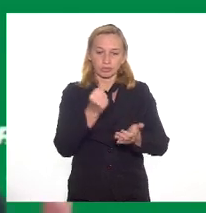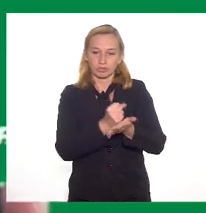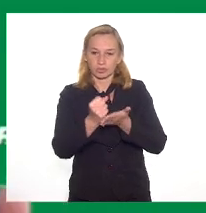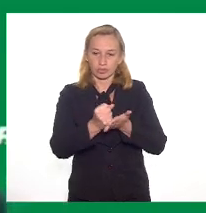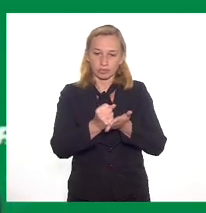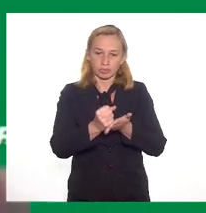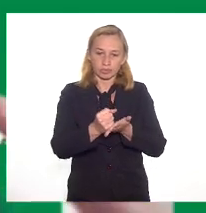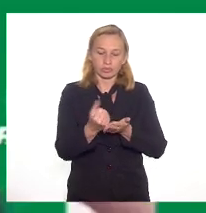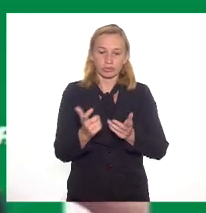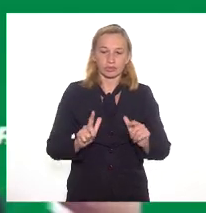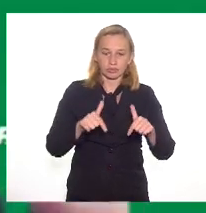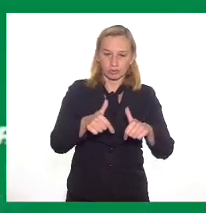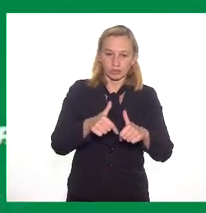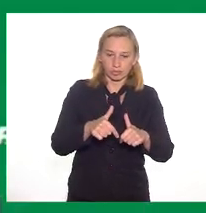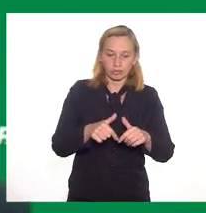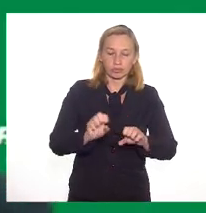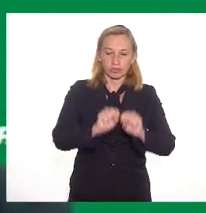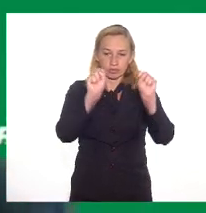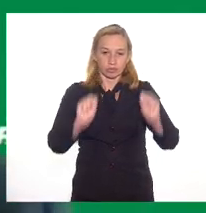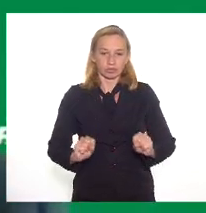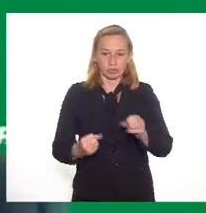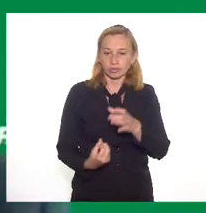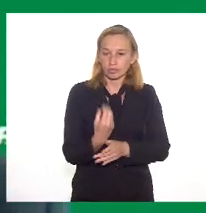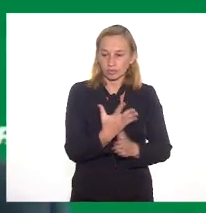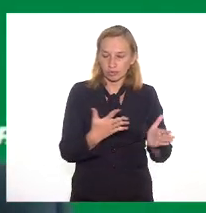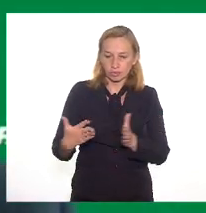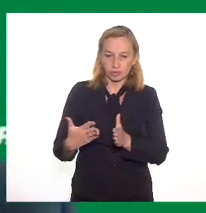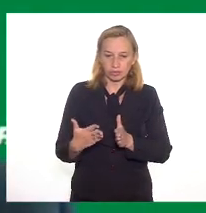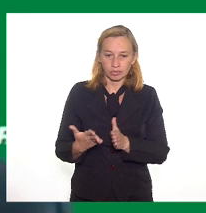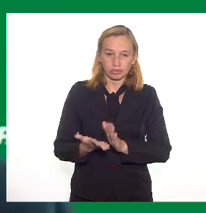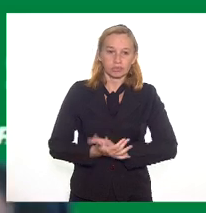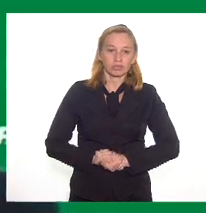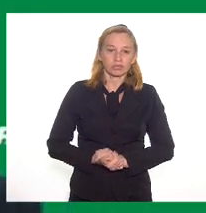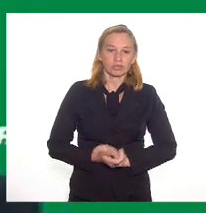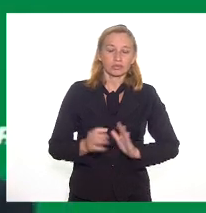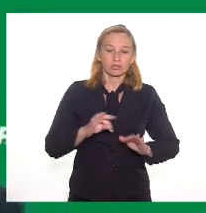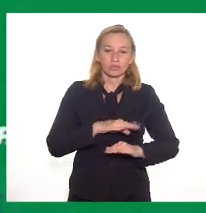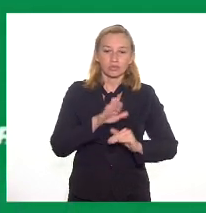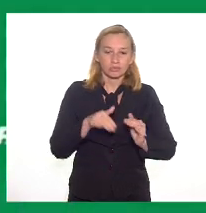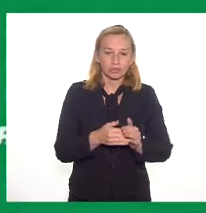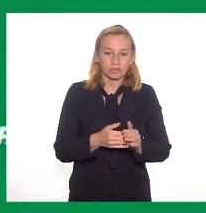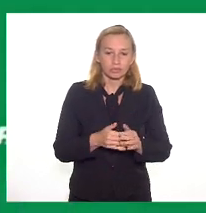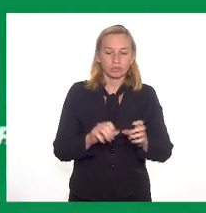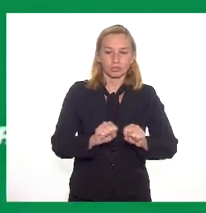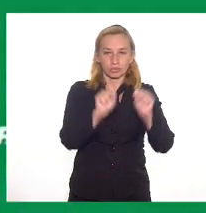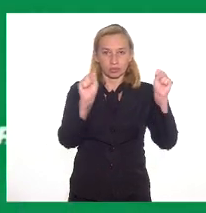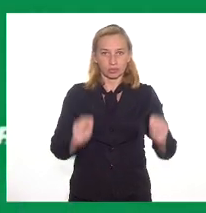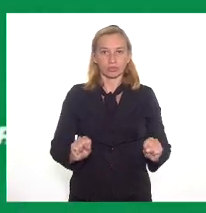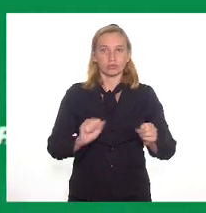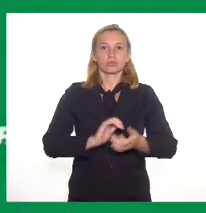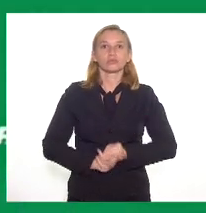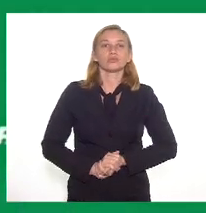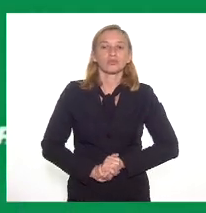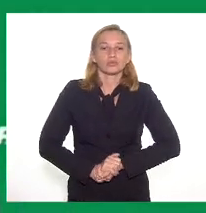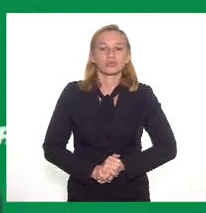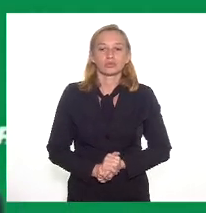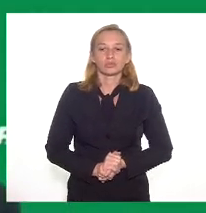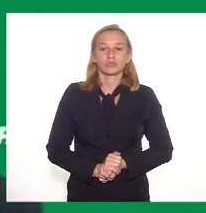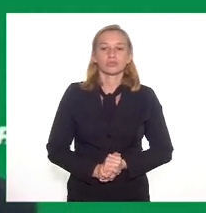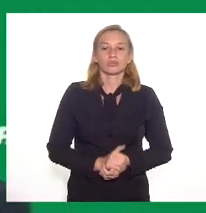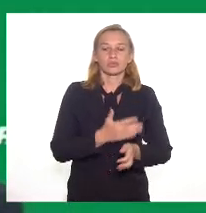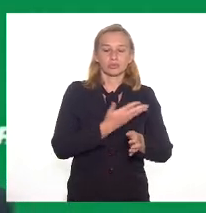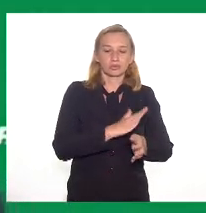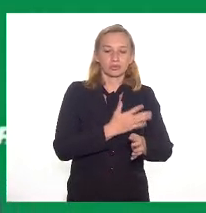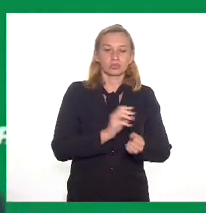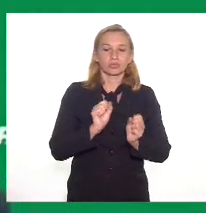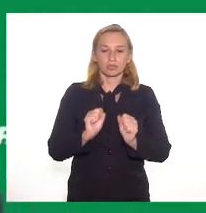contratação, né, desse sistema de produção, das FPSOs, aquele, né, todo o sistema que põe em prática, né, que